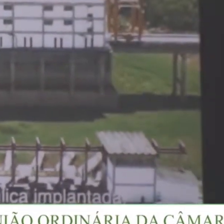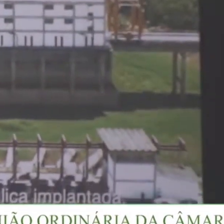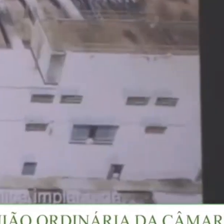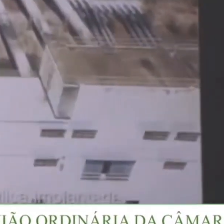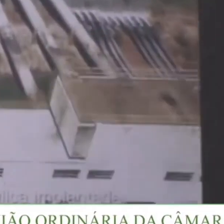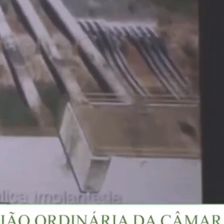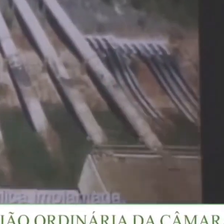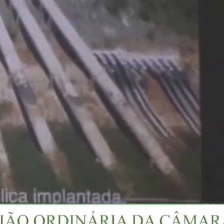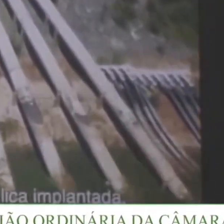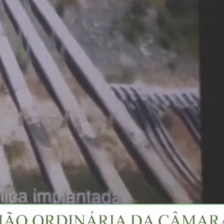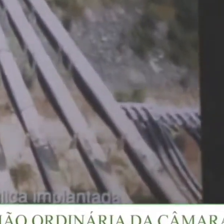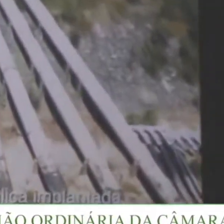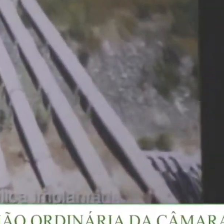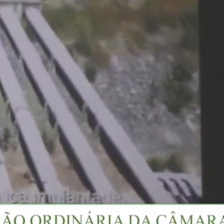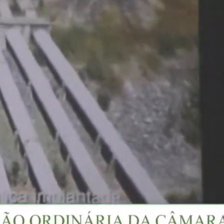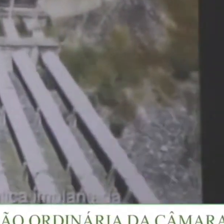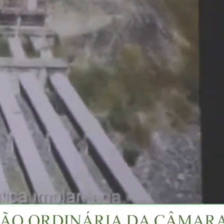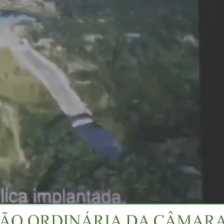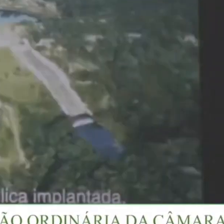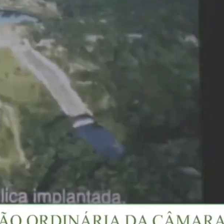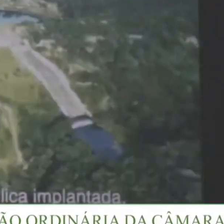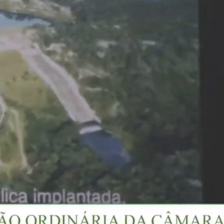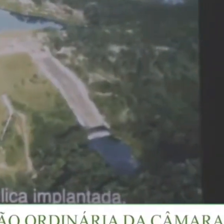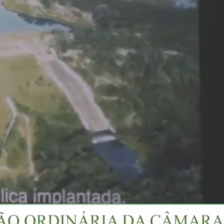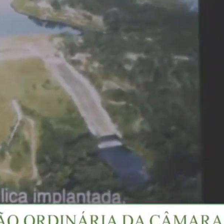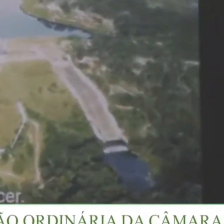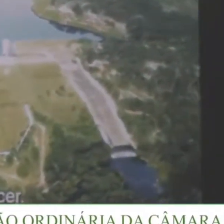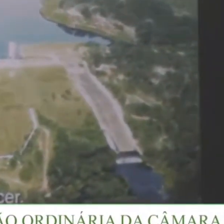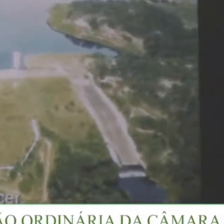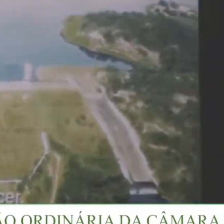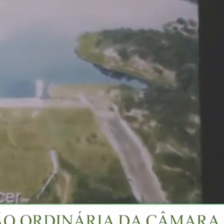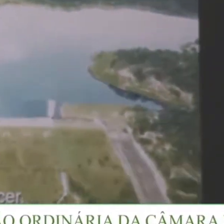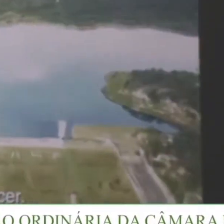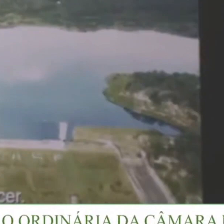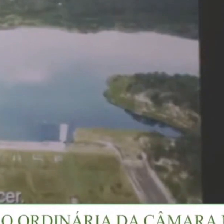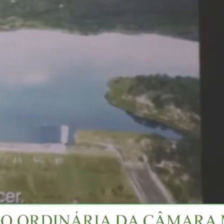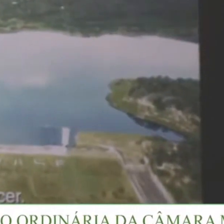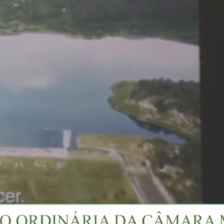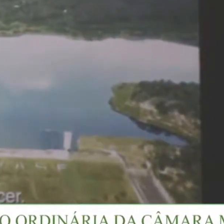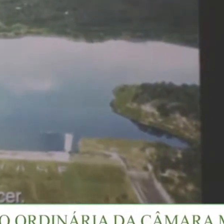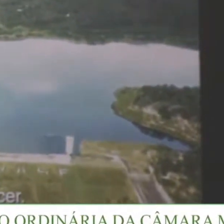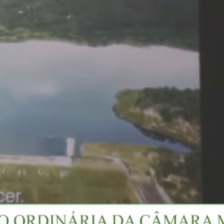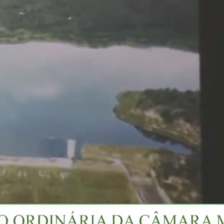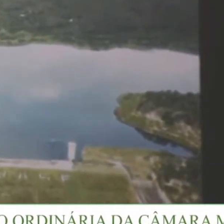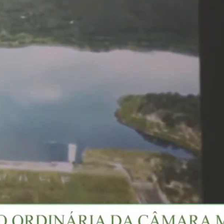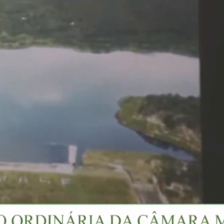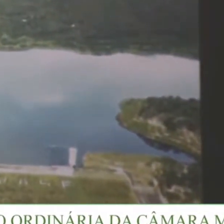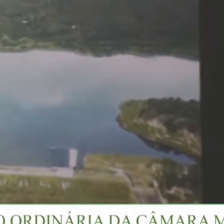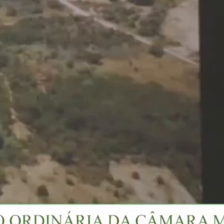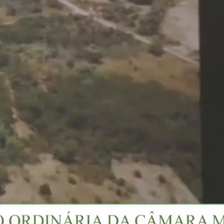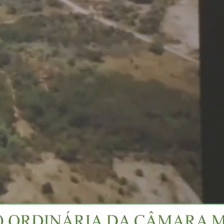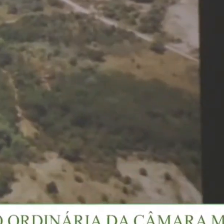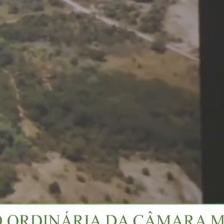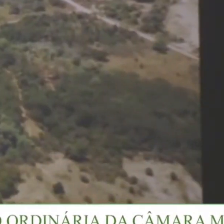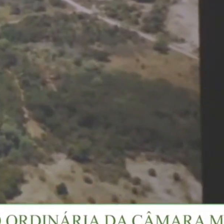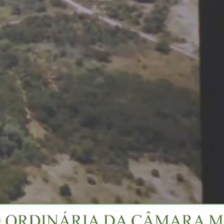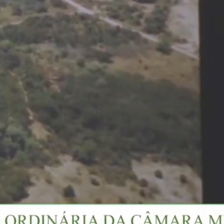Hoje, já há uma grande infraestrutura hidráulica implantada e essa região não para de crescer.